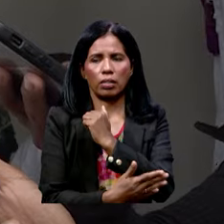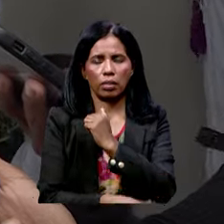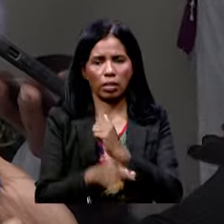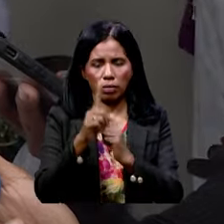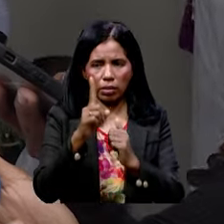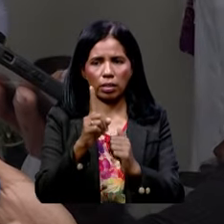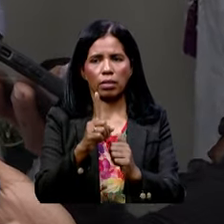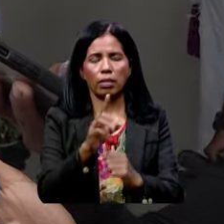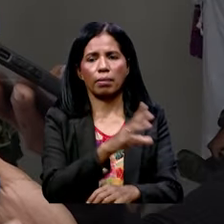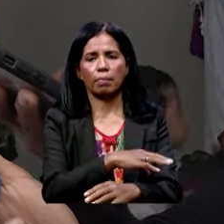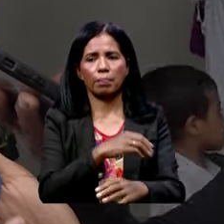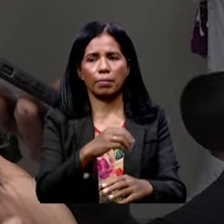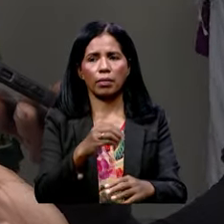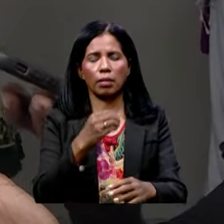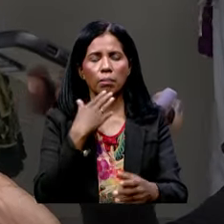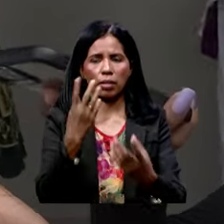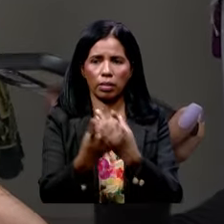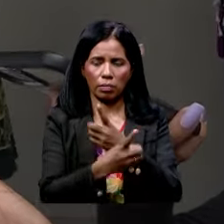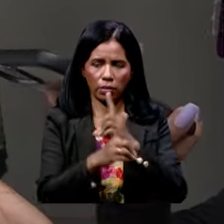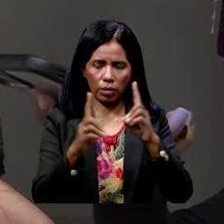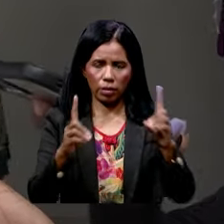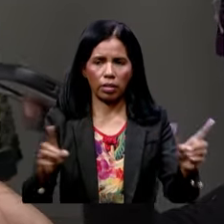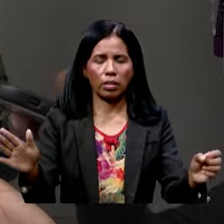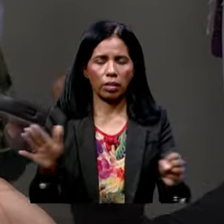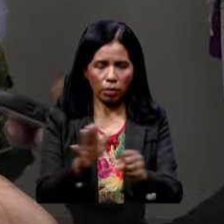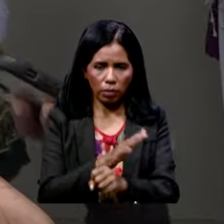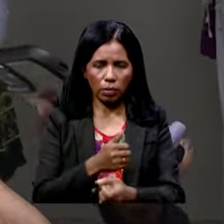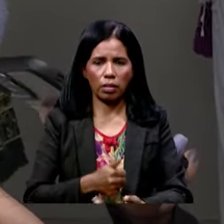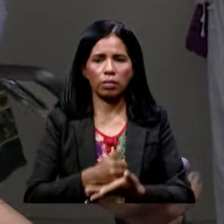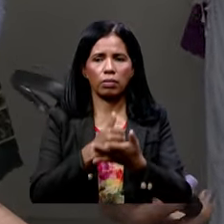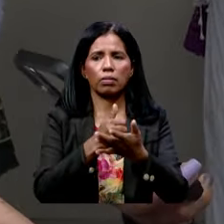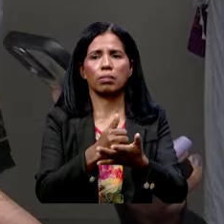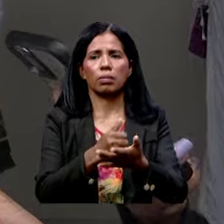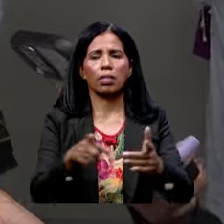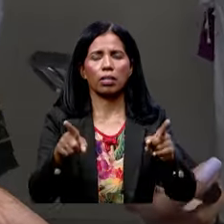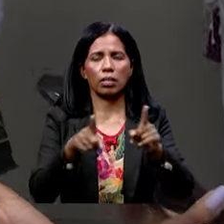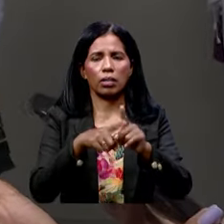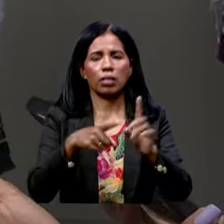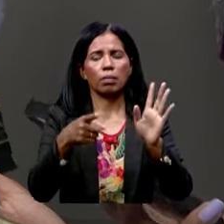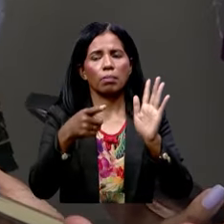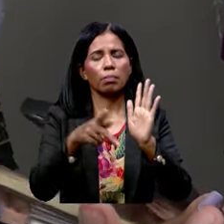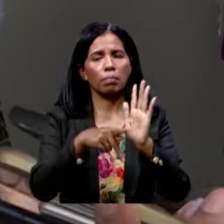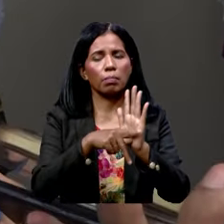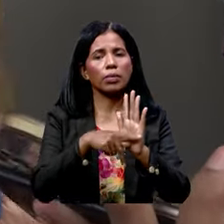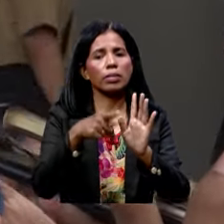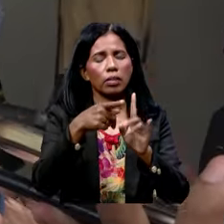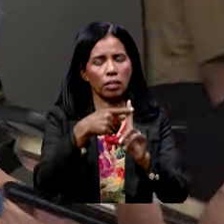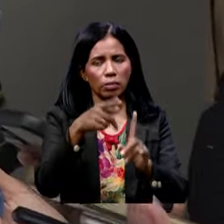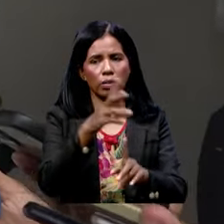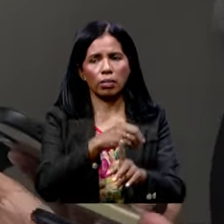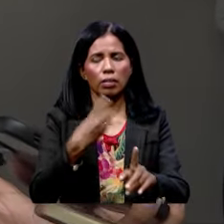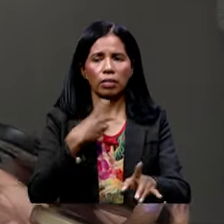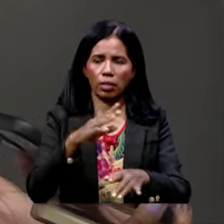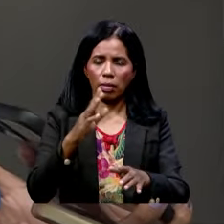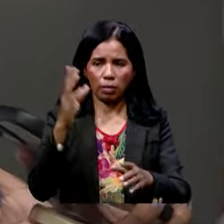que democrático, né? Na cono tolerância. Nema que sai sinal positivo, vai arreglar no mundo. Kita mau alih hutu